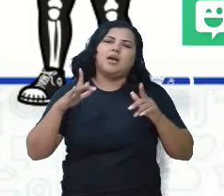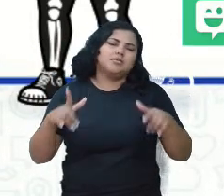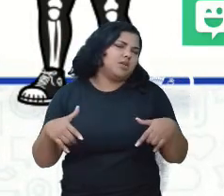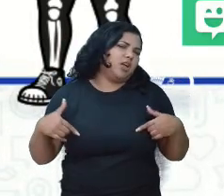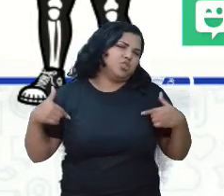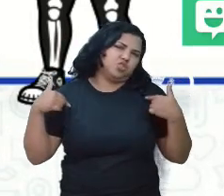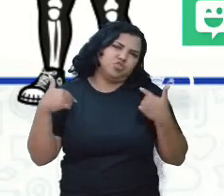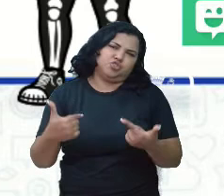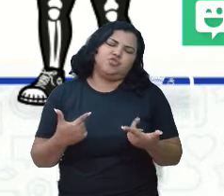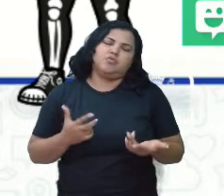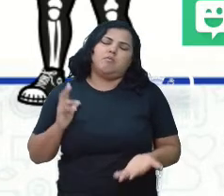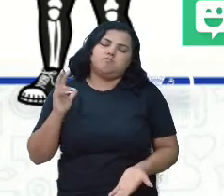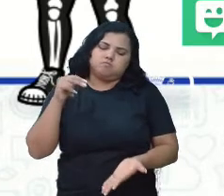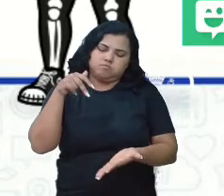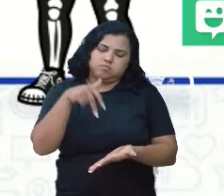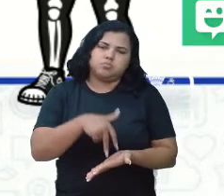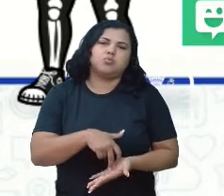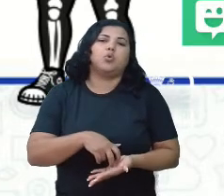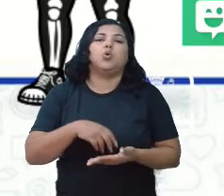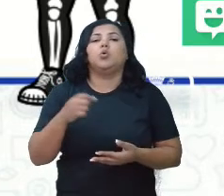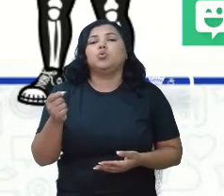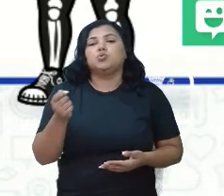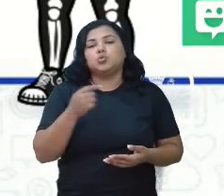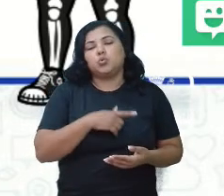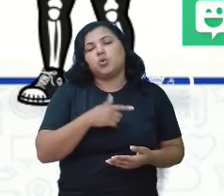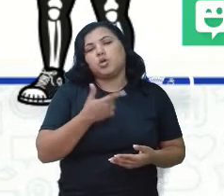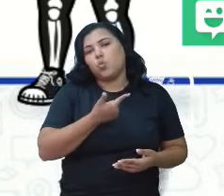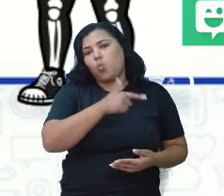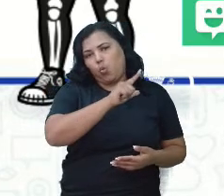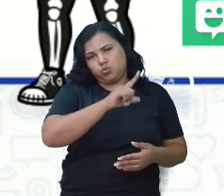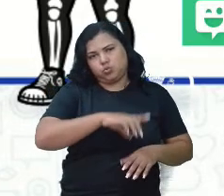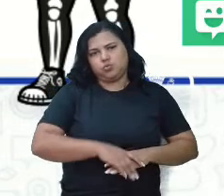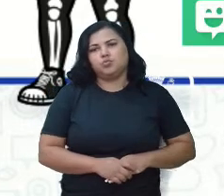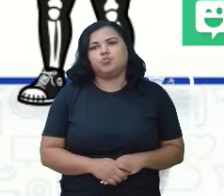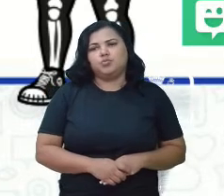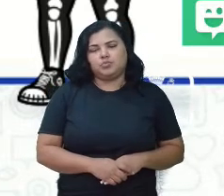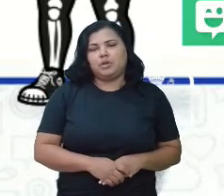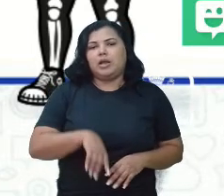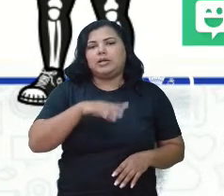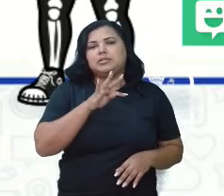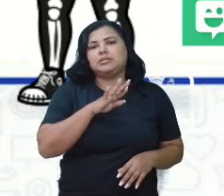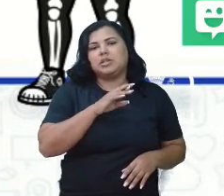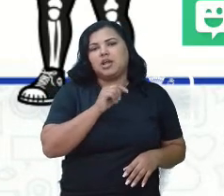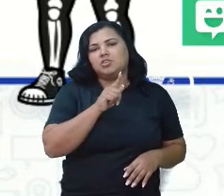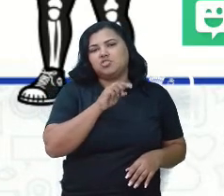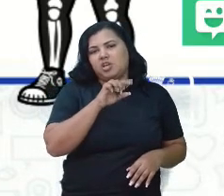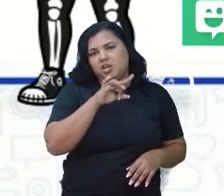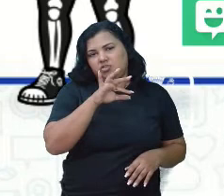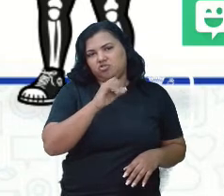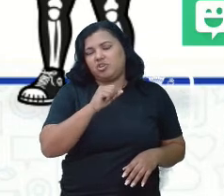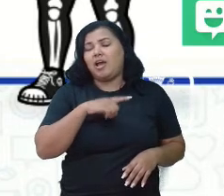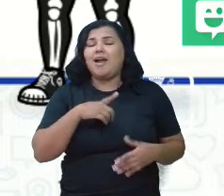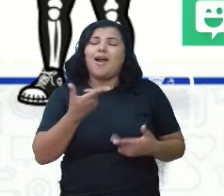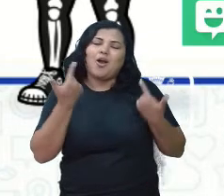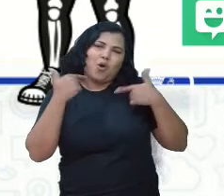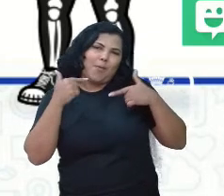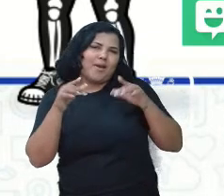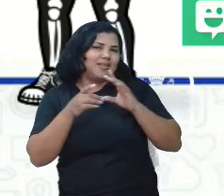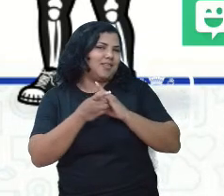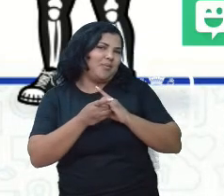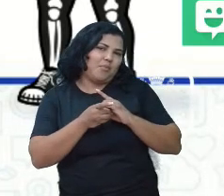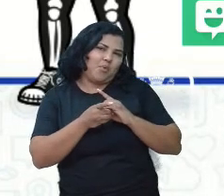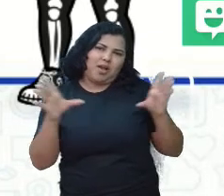mais presente do que a tragédia, né? A comédia é tida como um gênero democrático porque